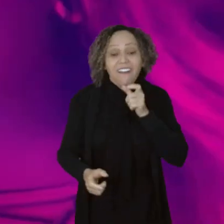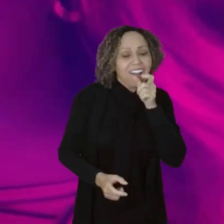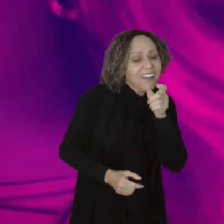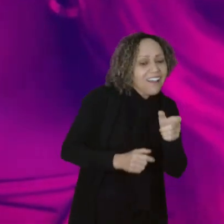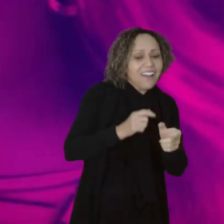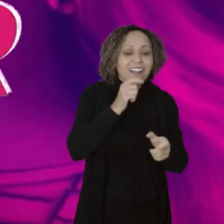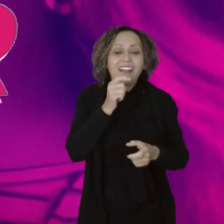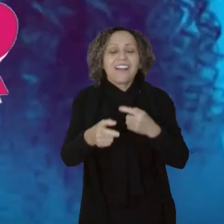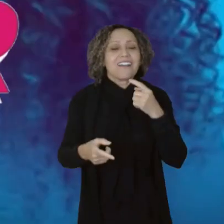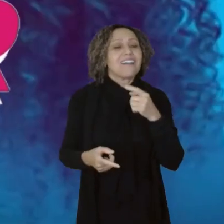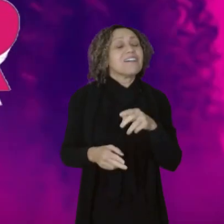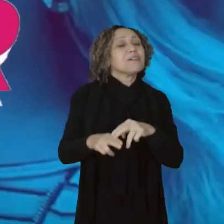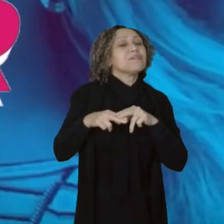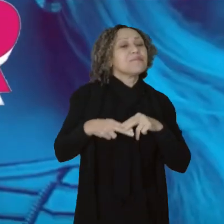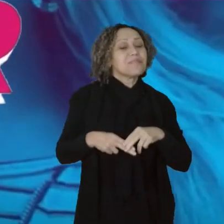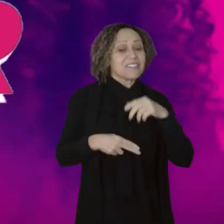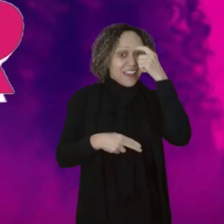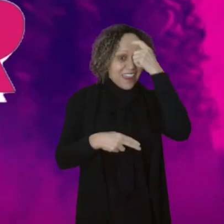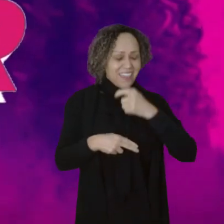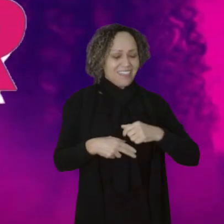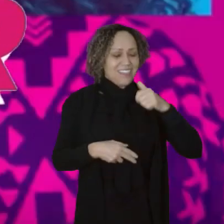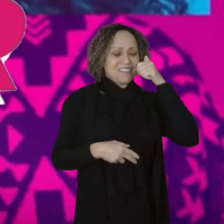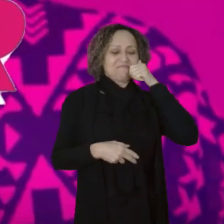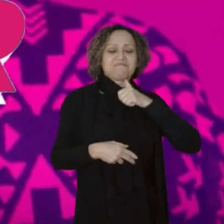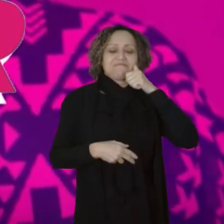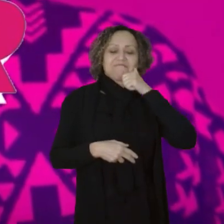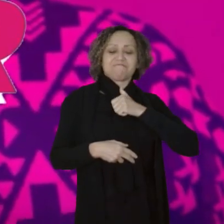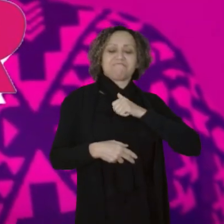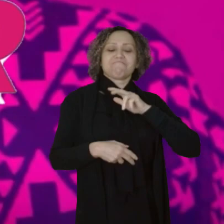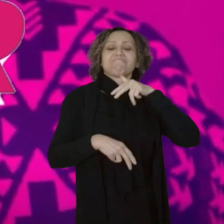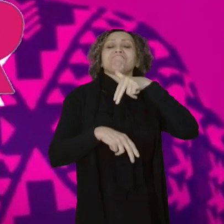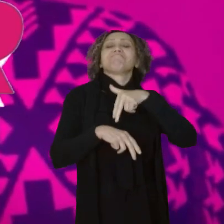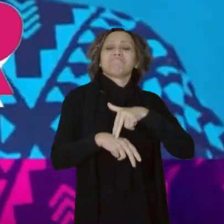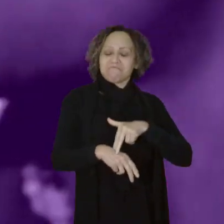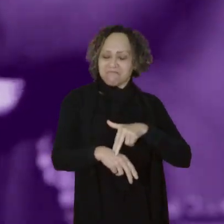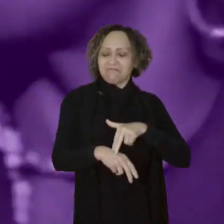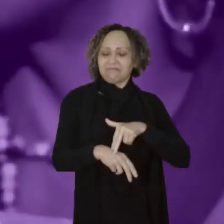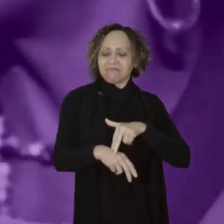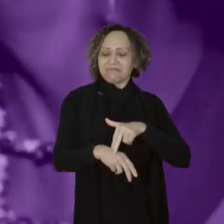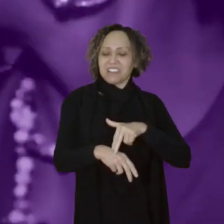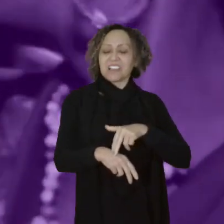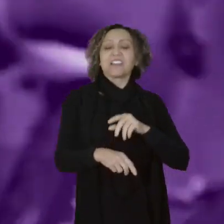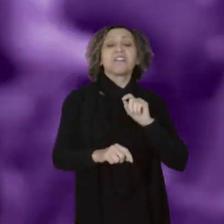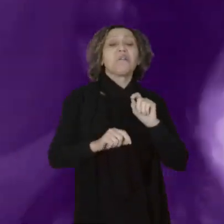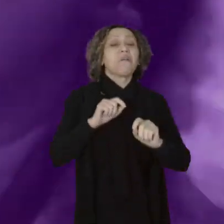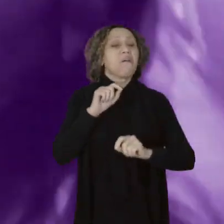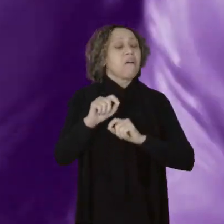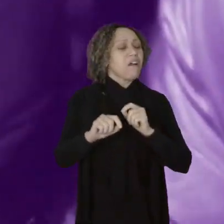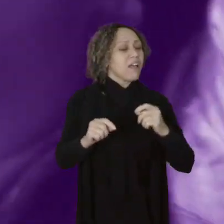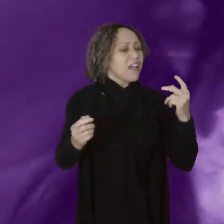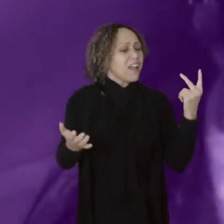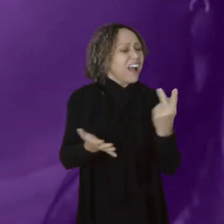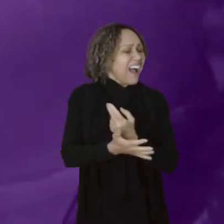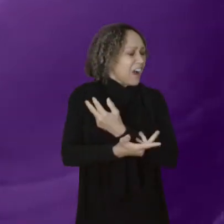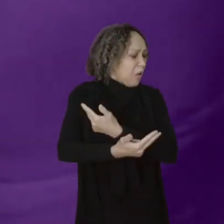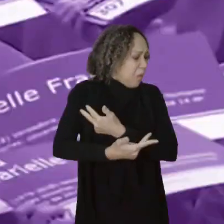Porque eu sou mulher pra fazer